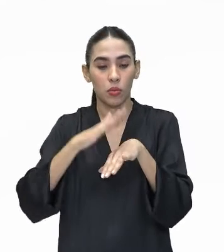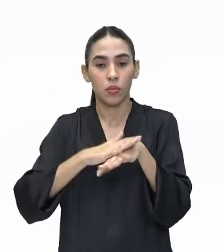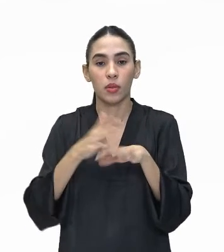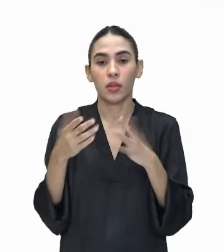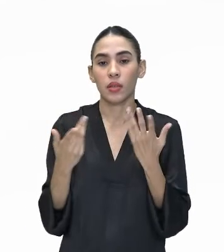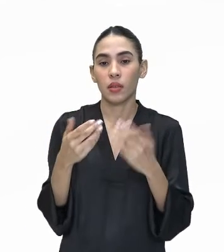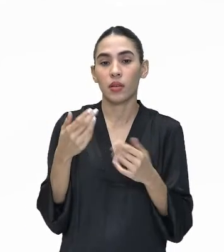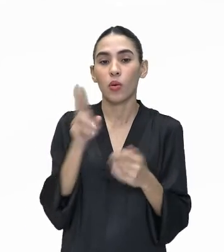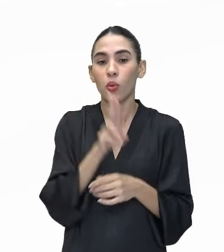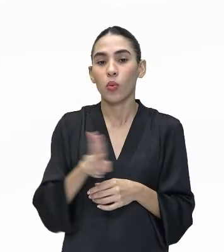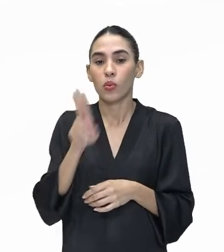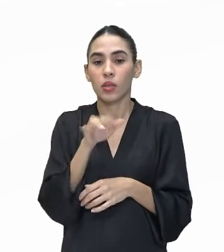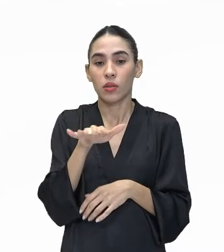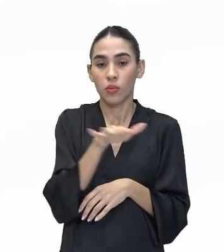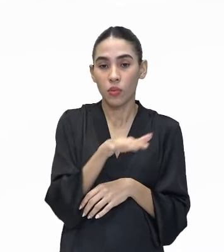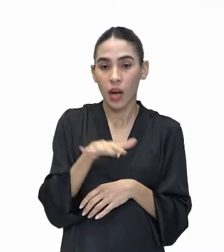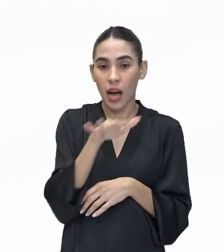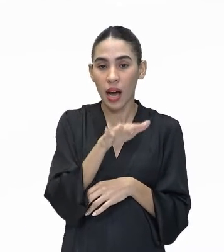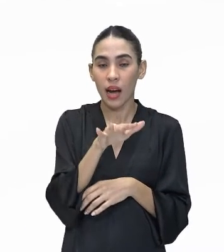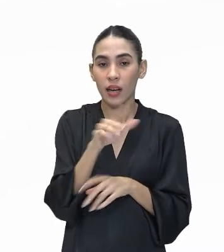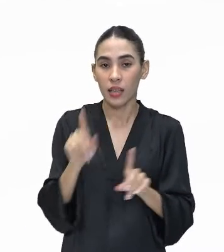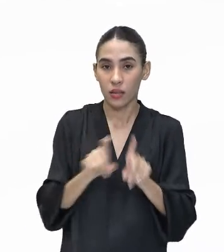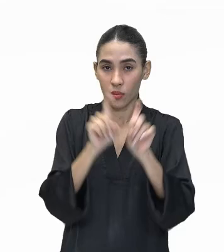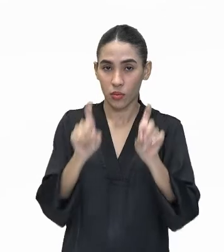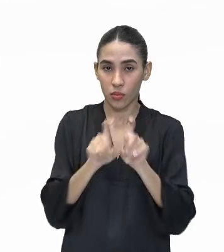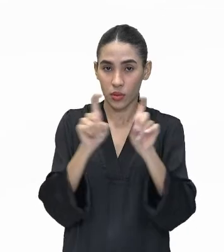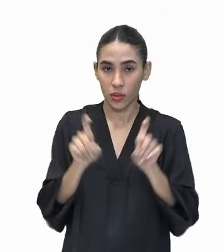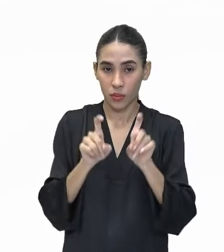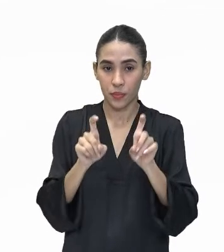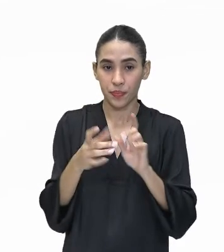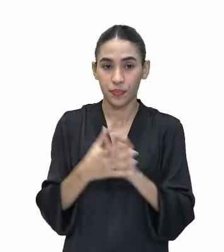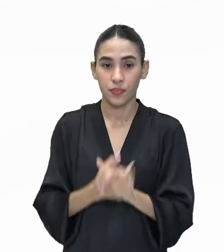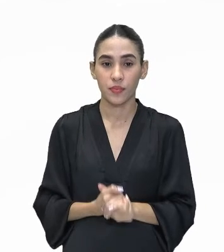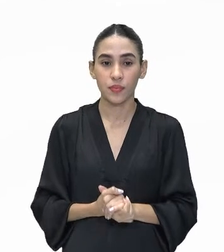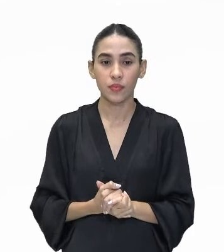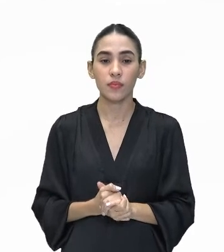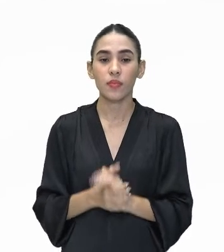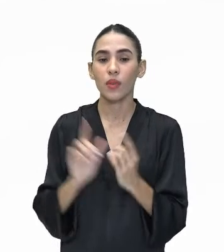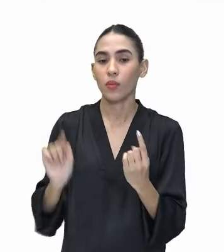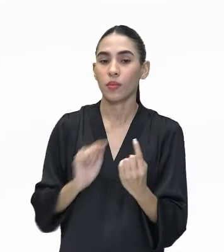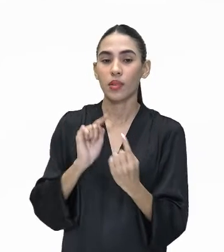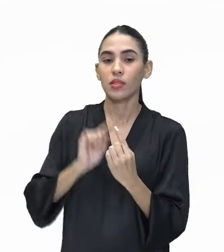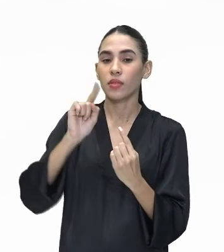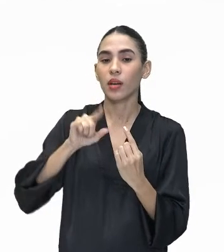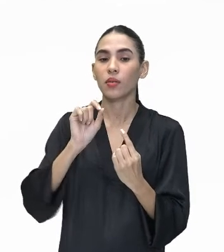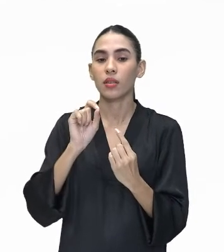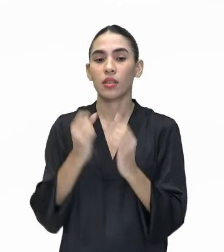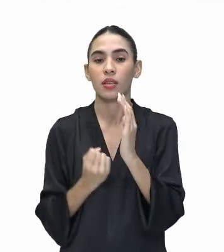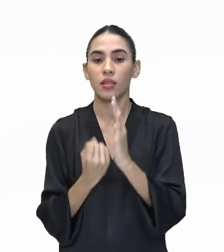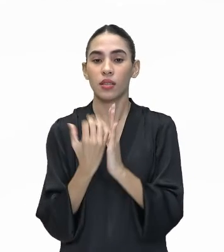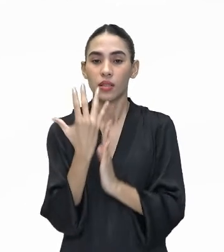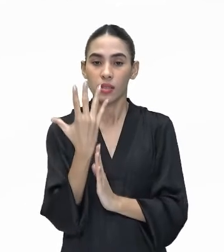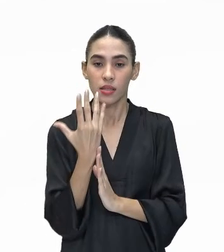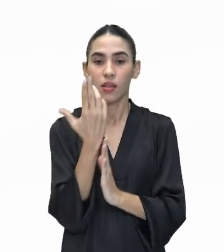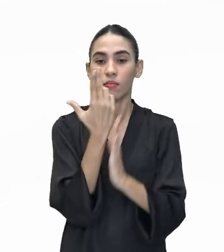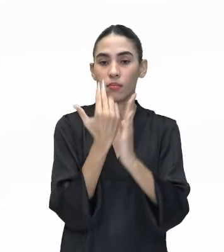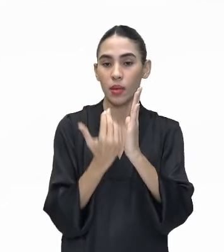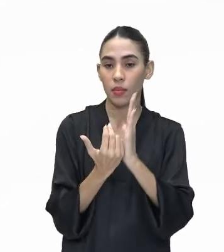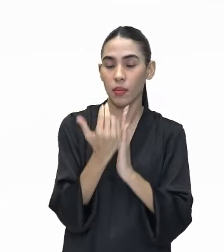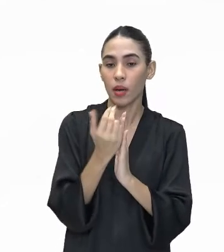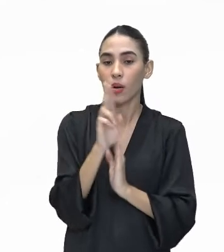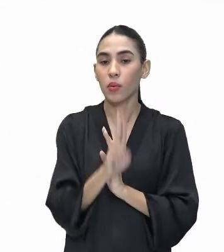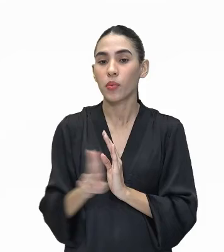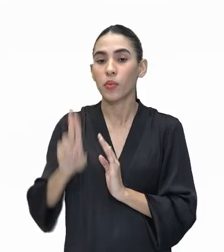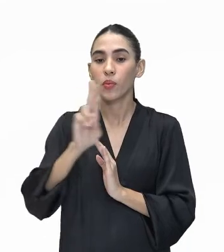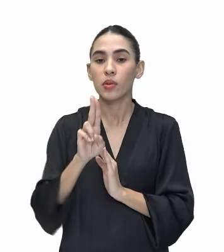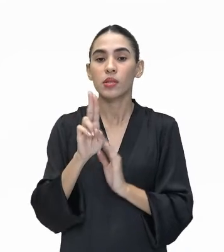no ambiente gráfico computacional. Sua finalidade é a criação de obras de